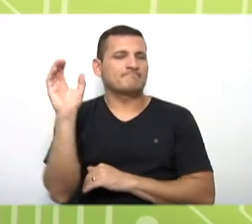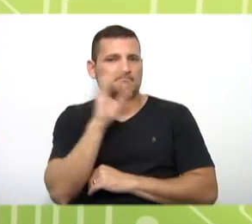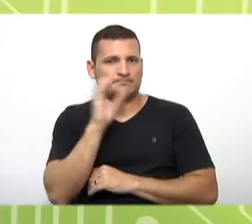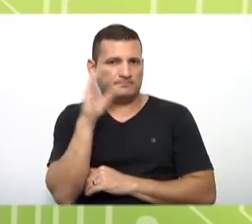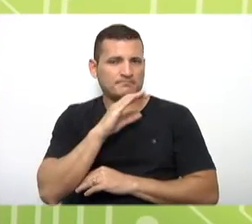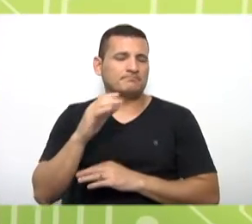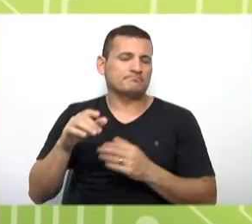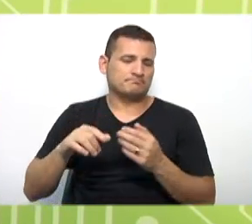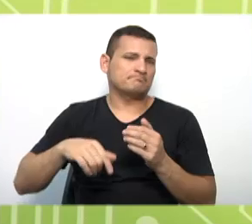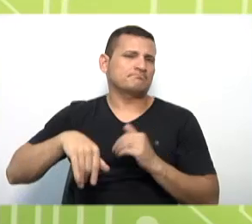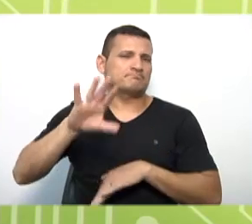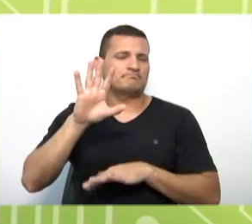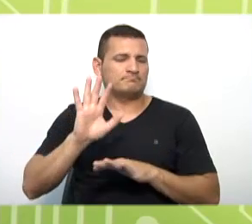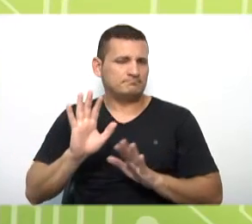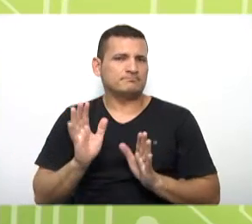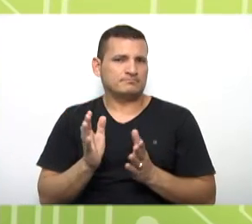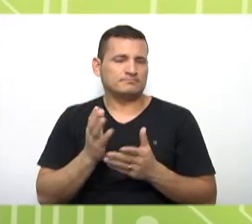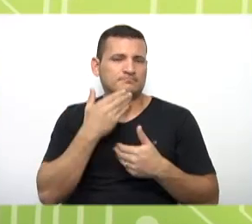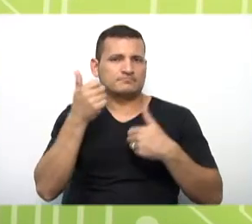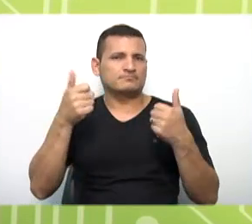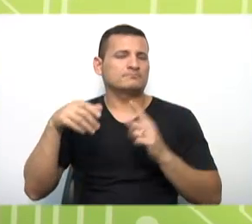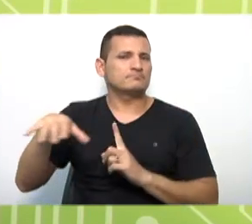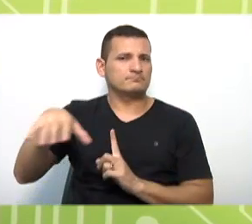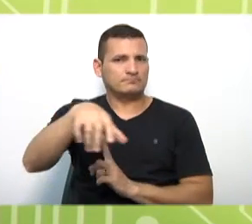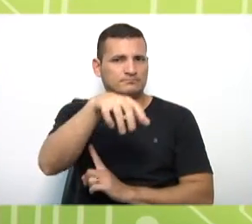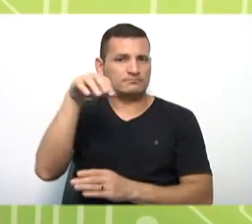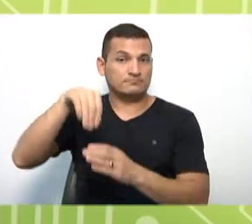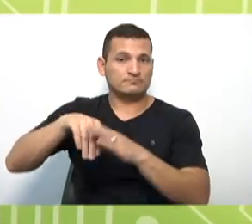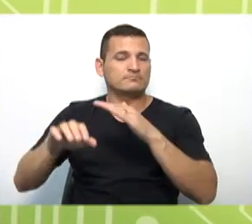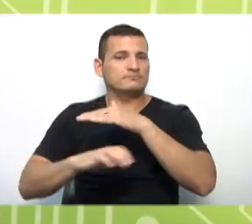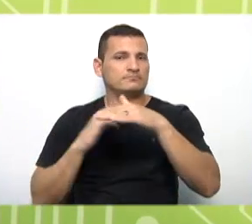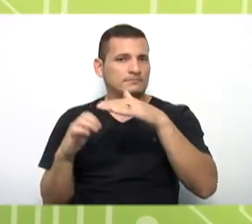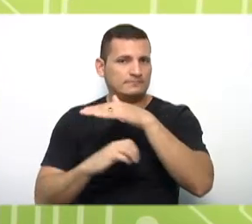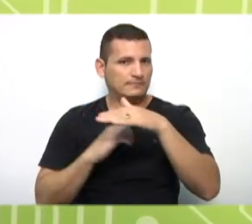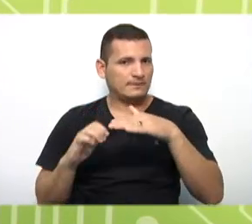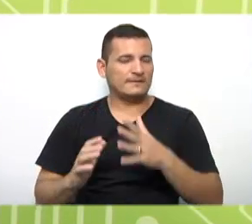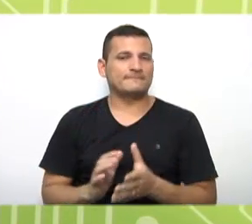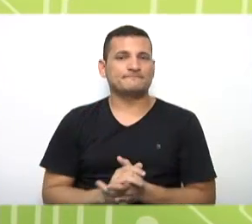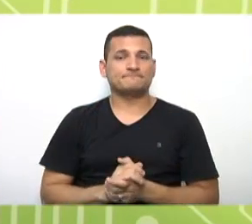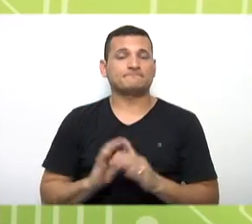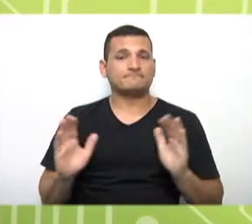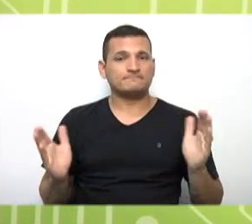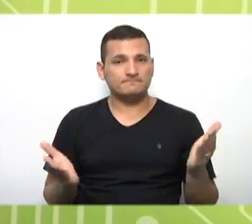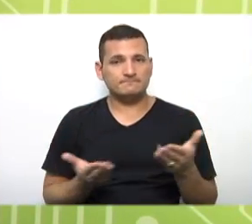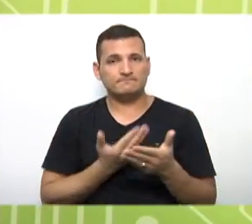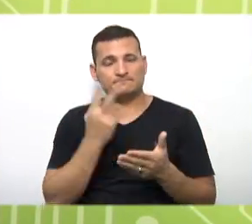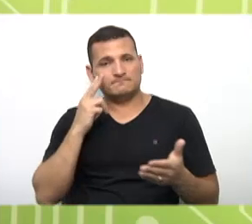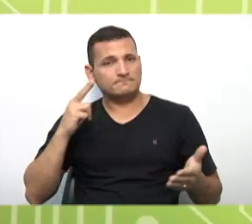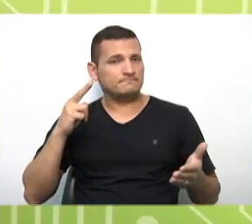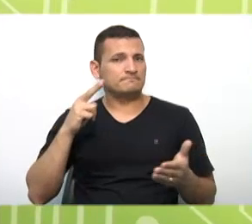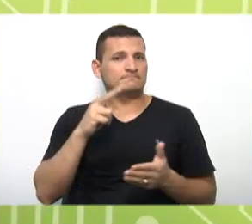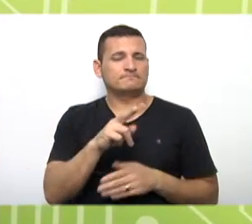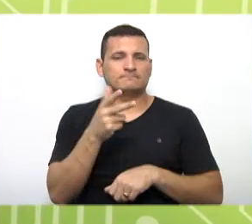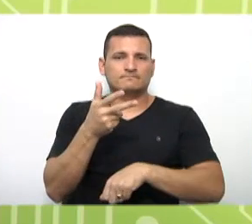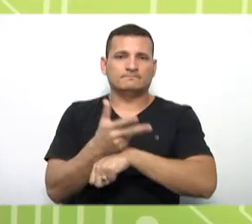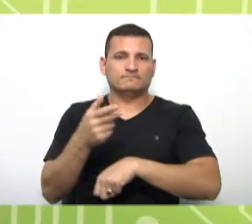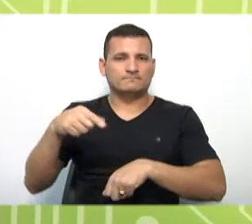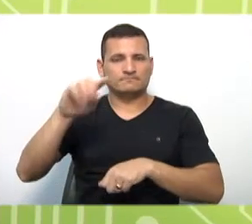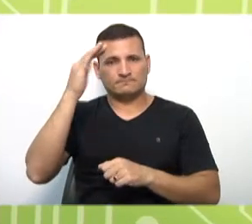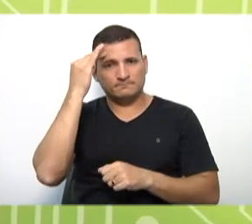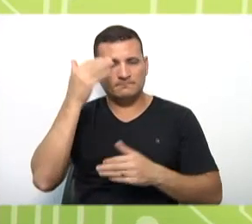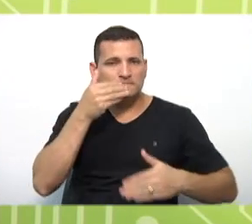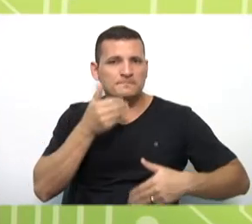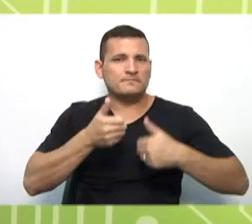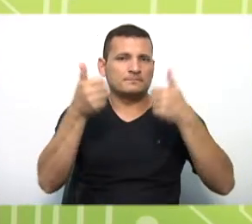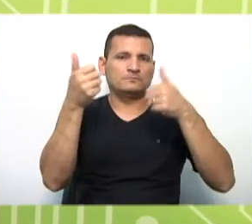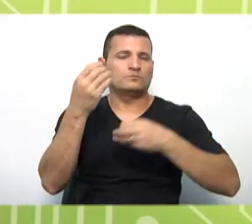mais assertivas, descentralizando nas organizações. Nós vamos ver agora um pequeno videozinho para vocês compreenderem